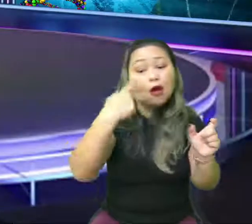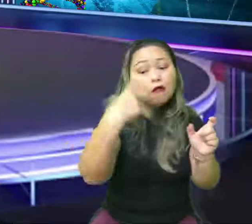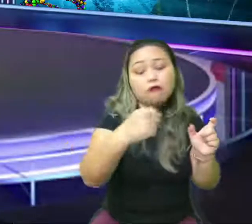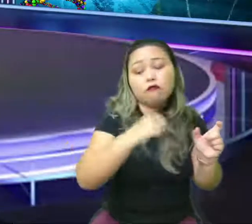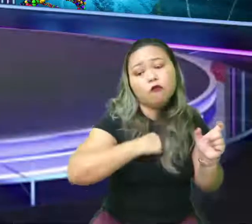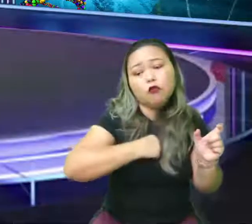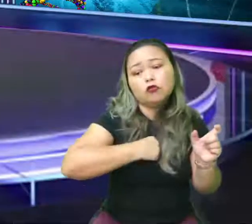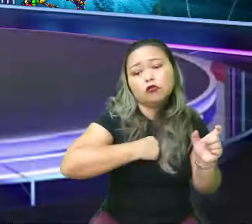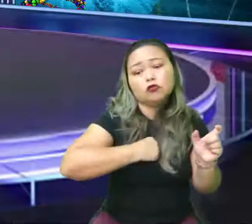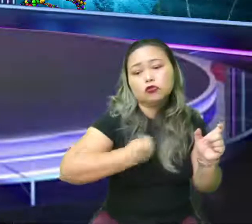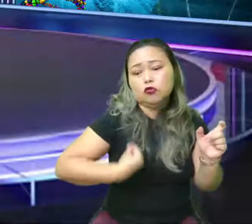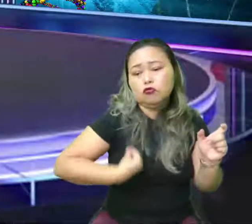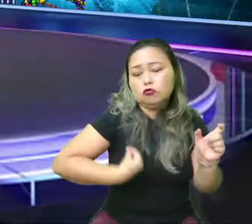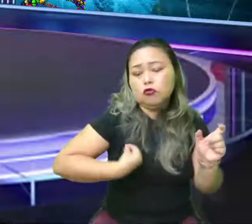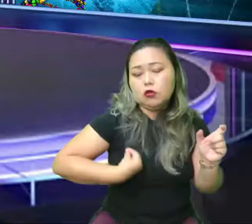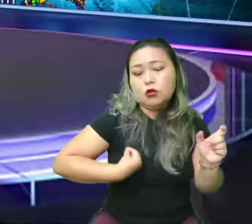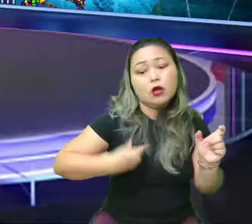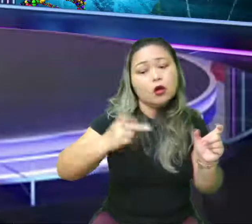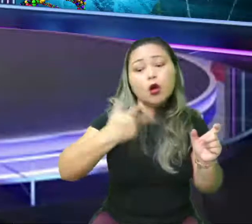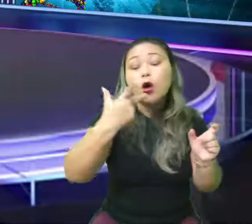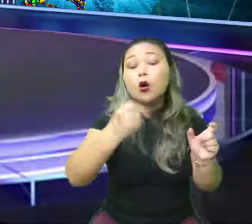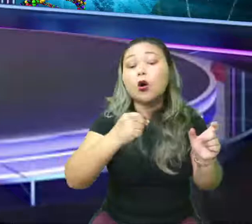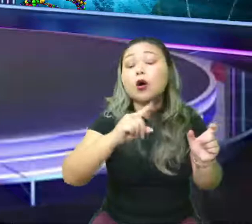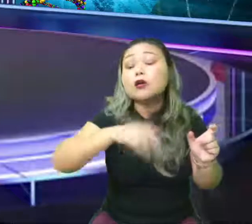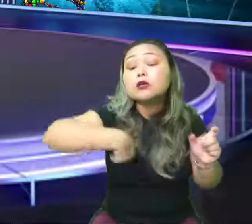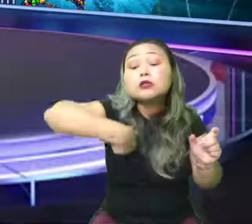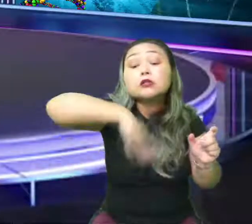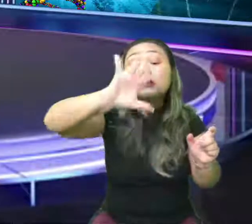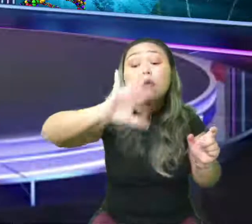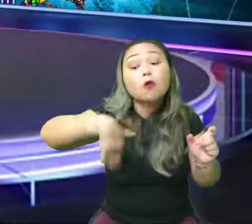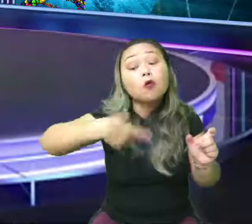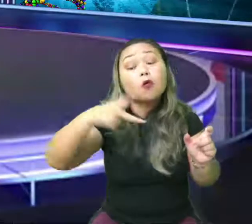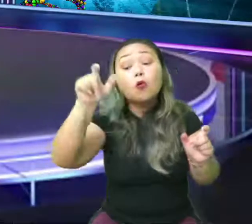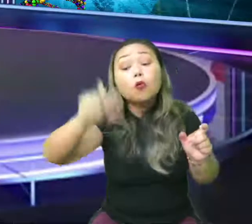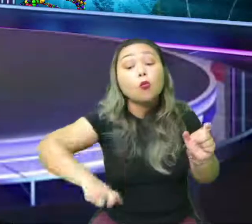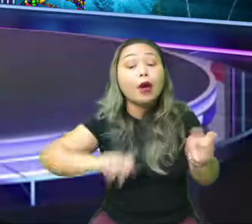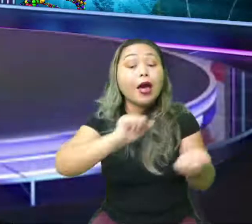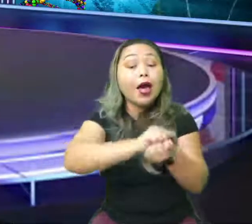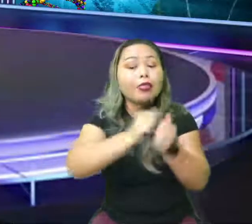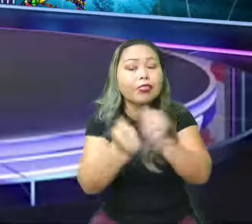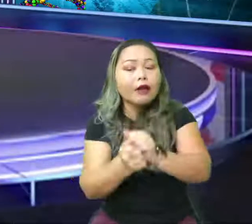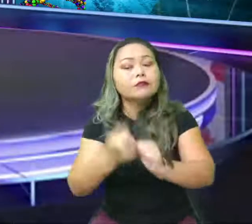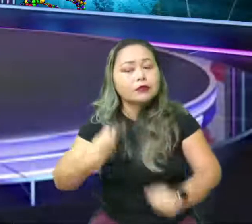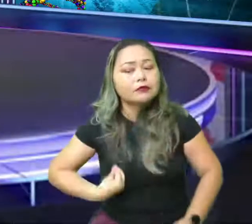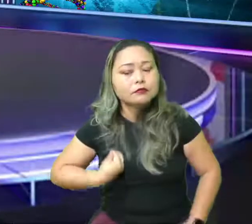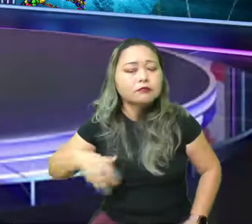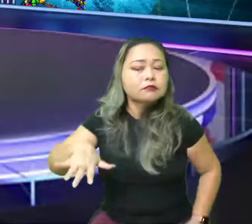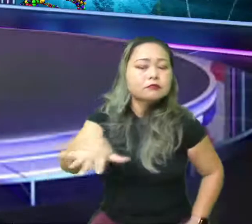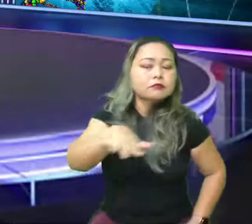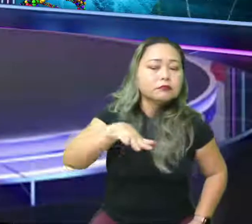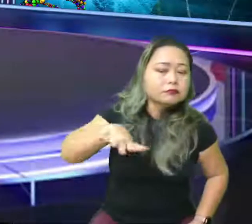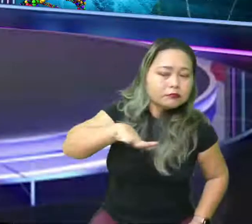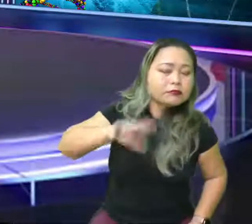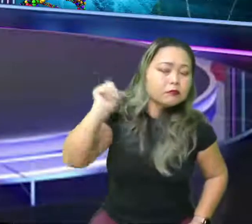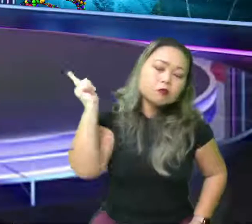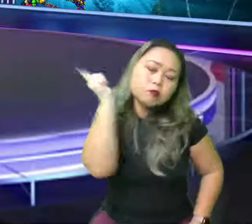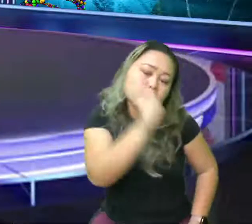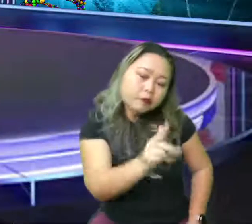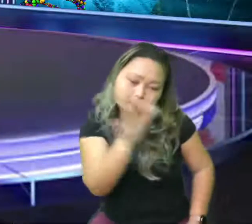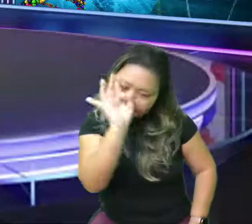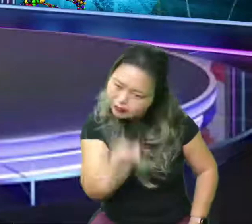sobrevivem. Não são os mais fortes que sobrevivem, são os bem mais adaptados que sobrevivem nesse ambiente,